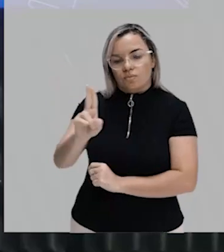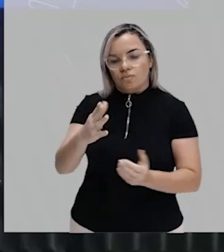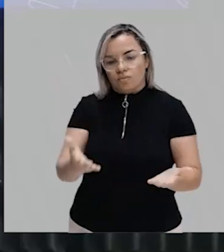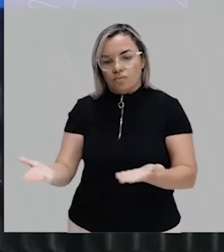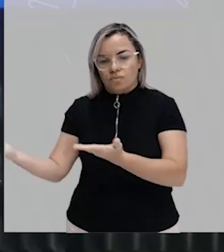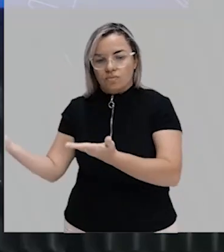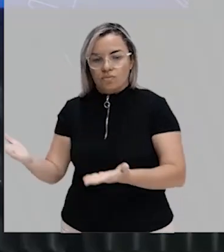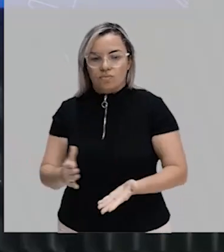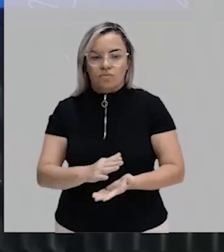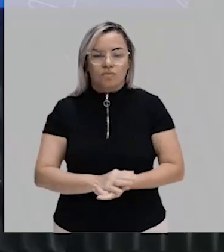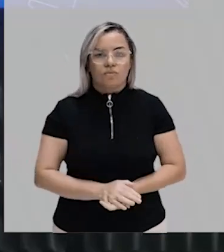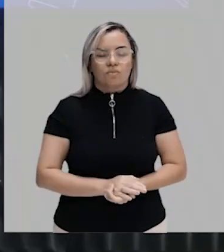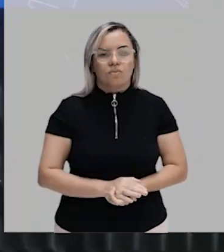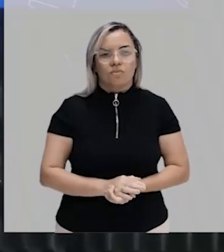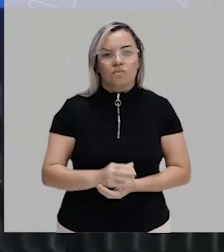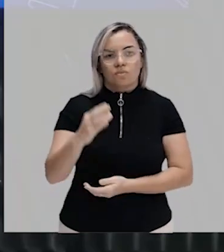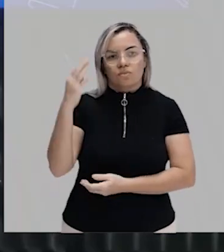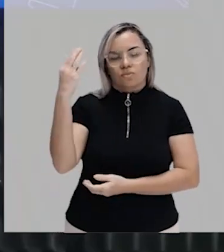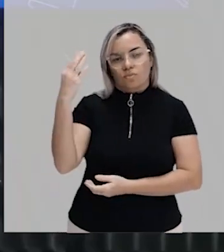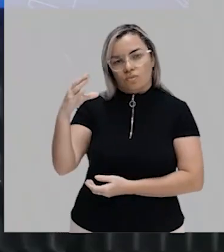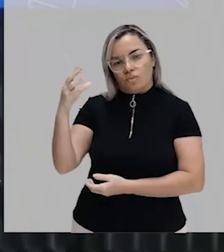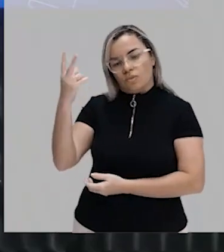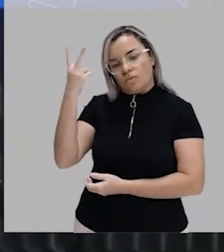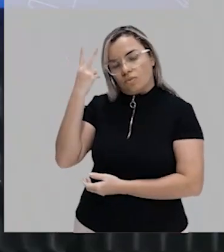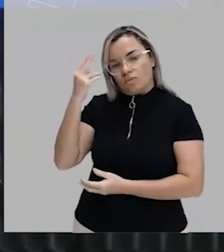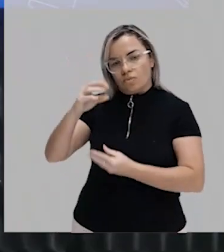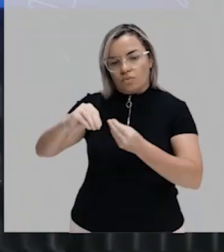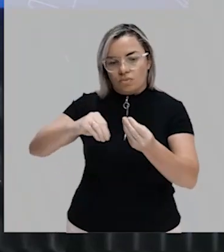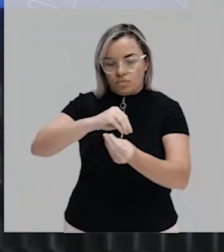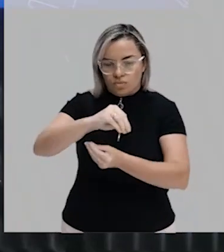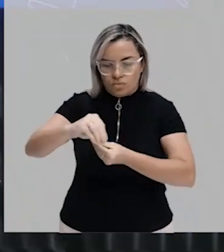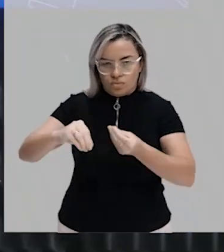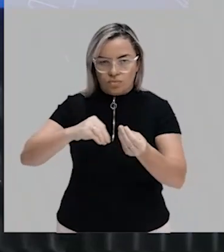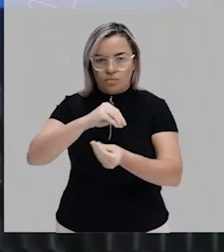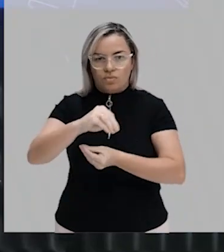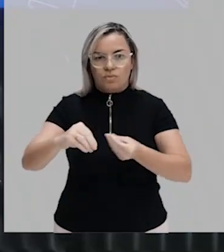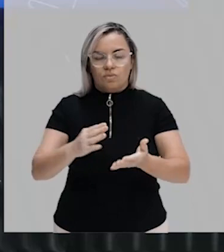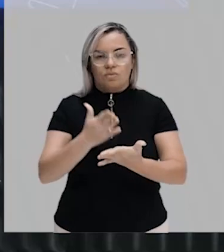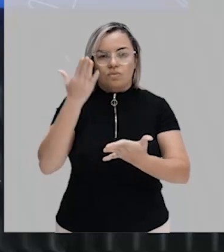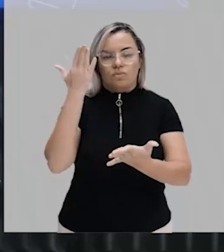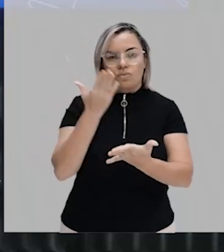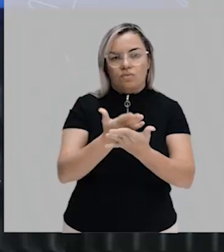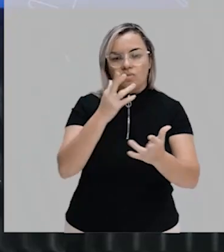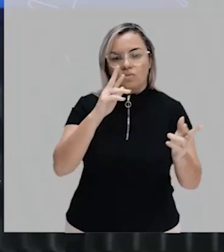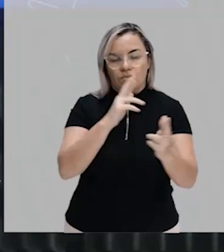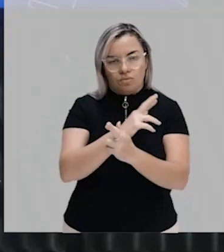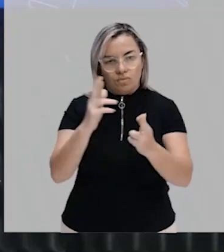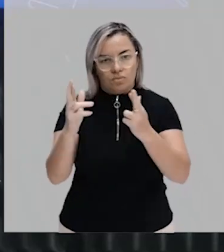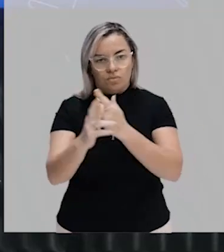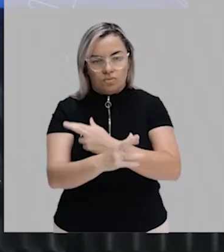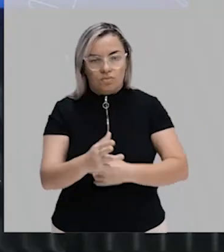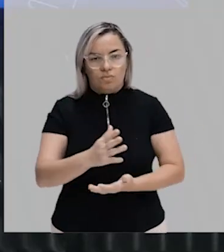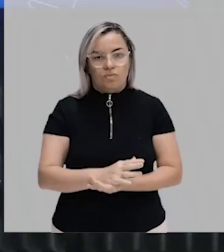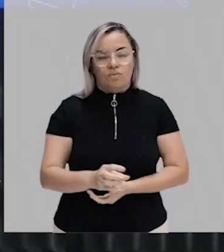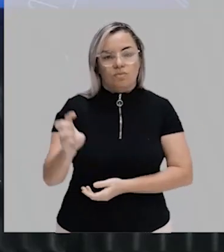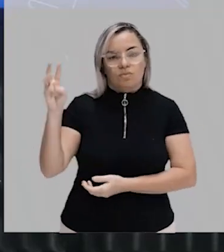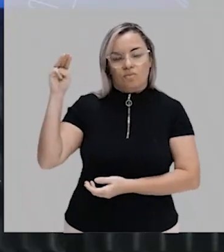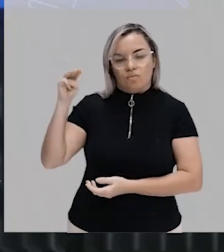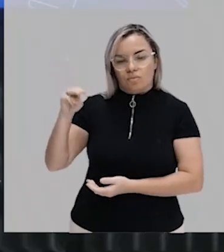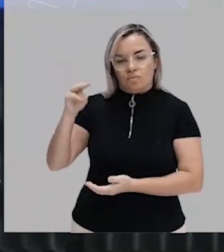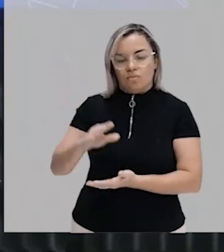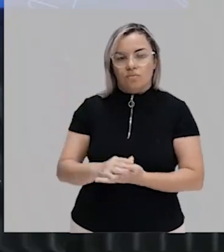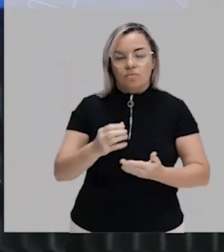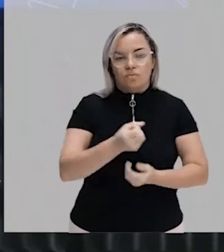a concentração comum, certo? Ou seja, nós vamos estudar essa relação matemática entre